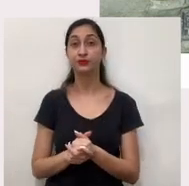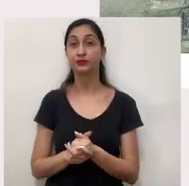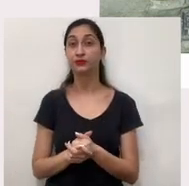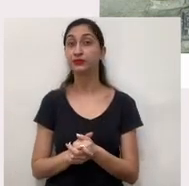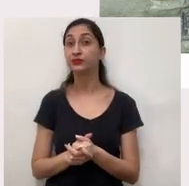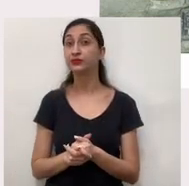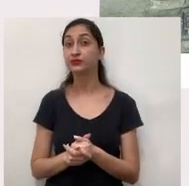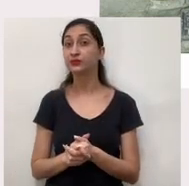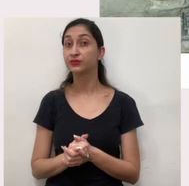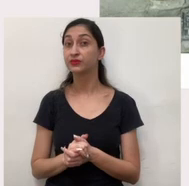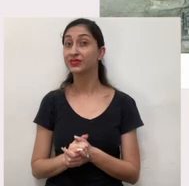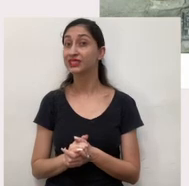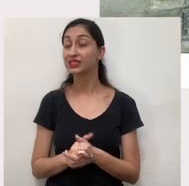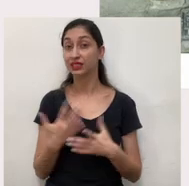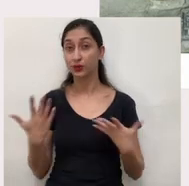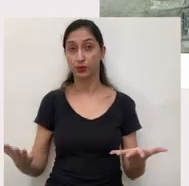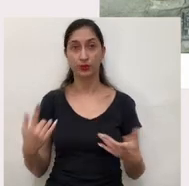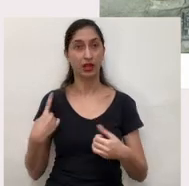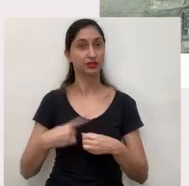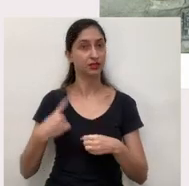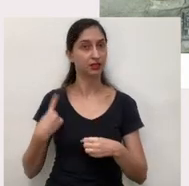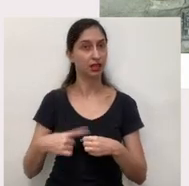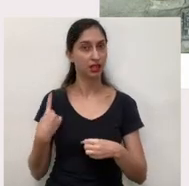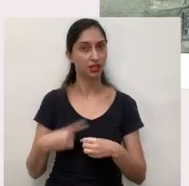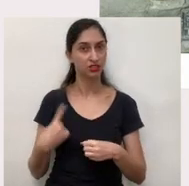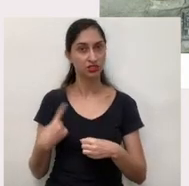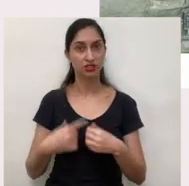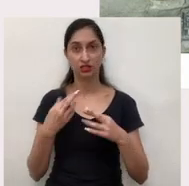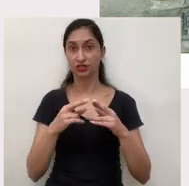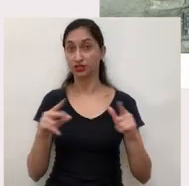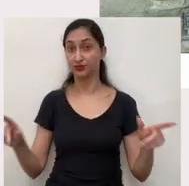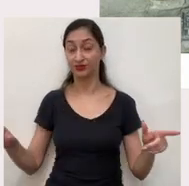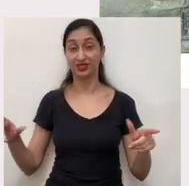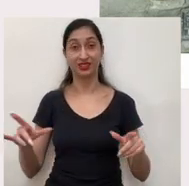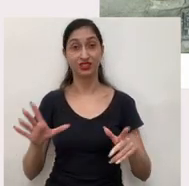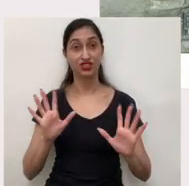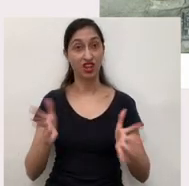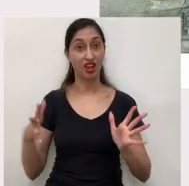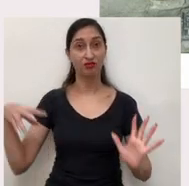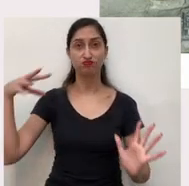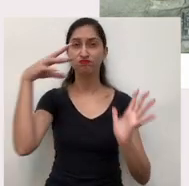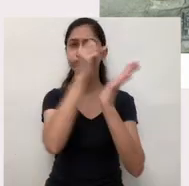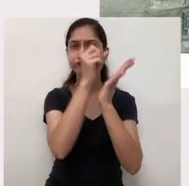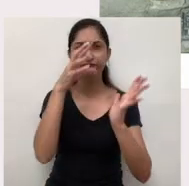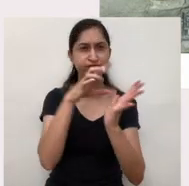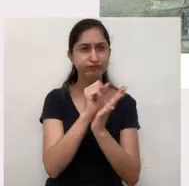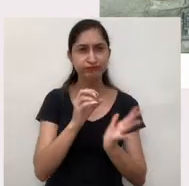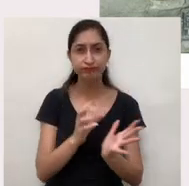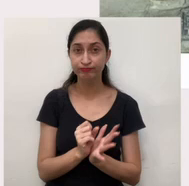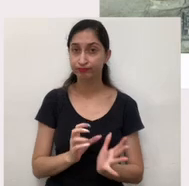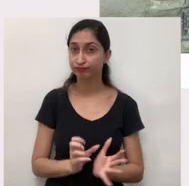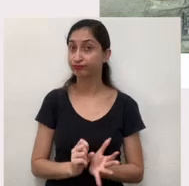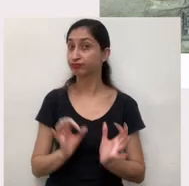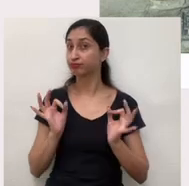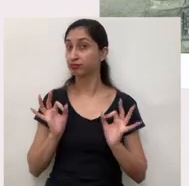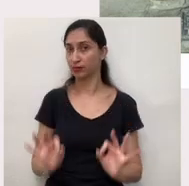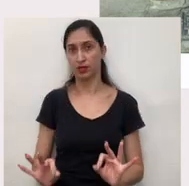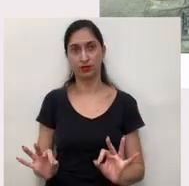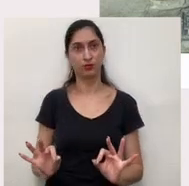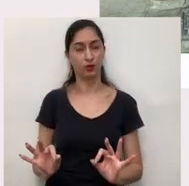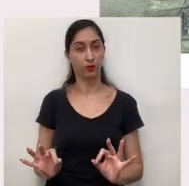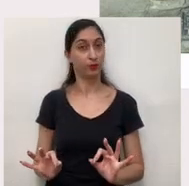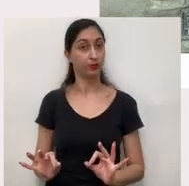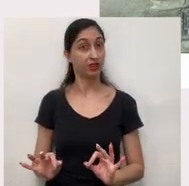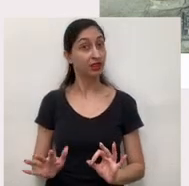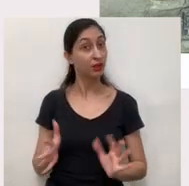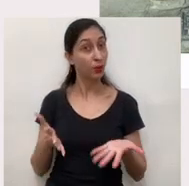que as cidades são infinitamente inventariáveis, vamos dizer assim, né, e que